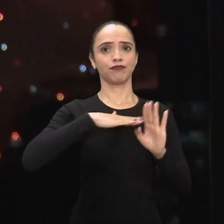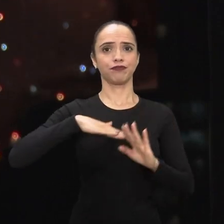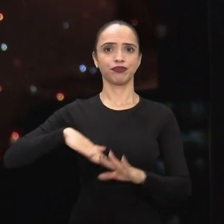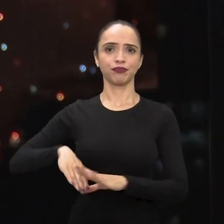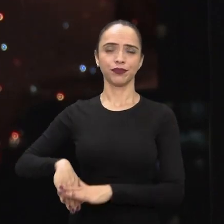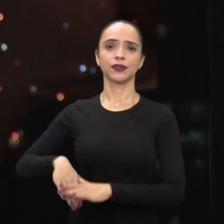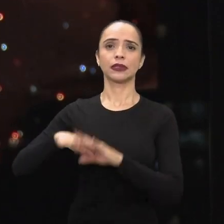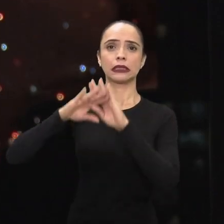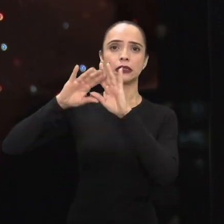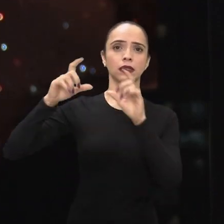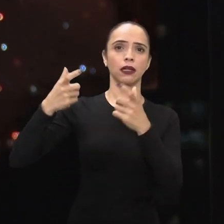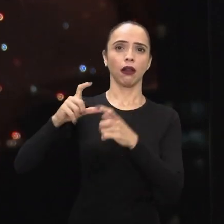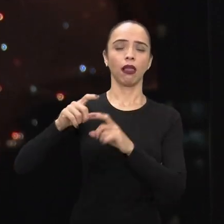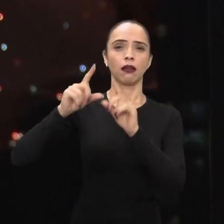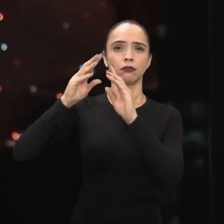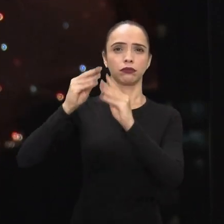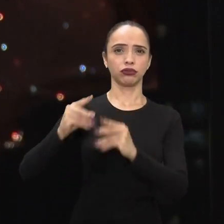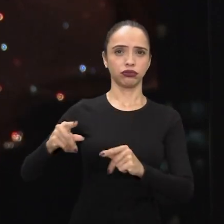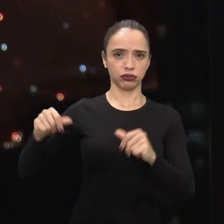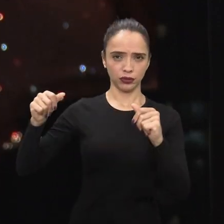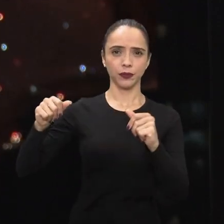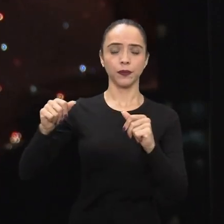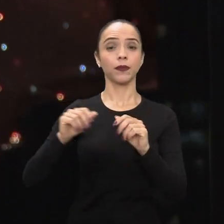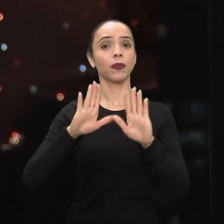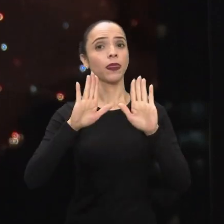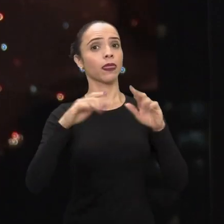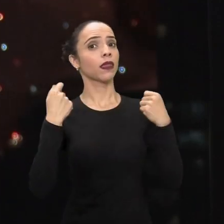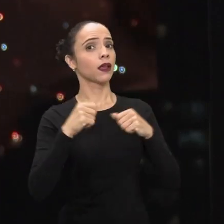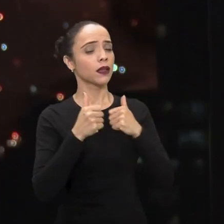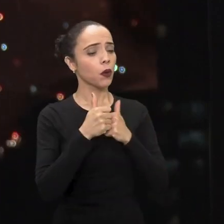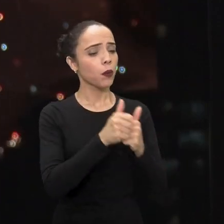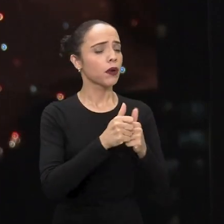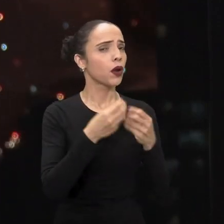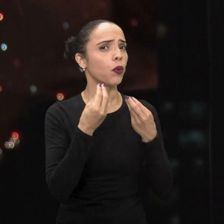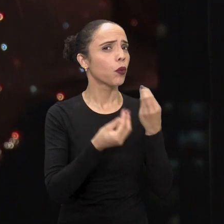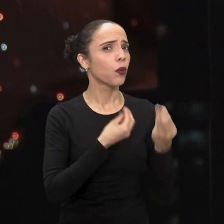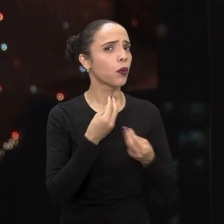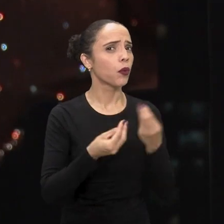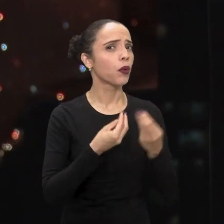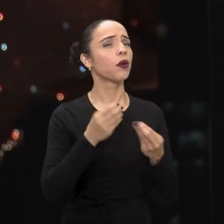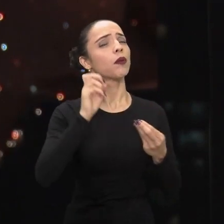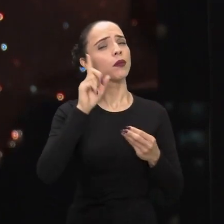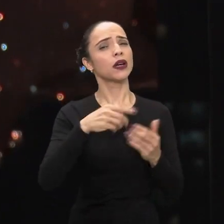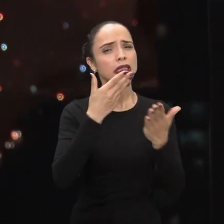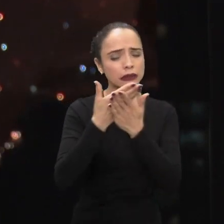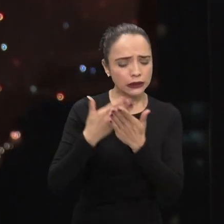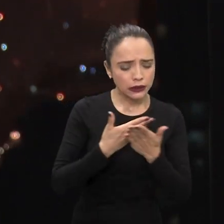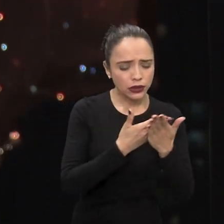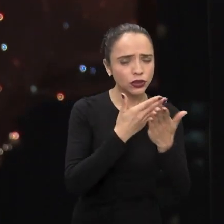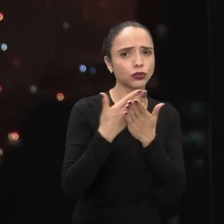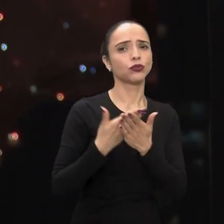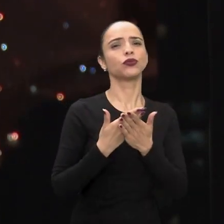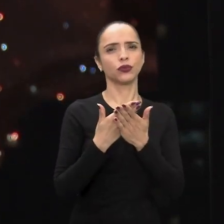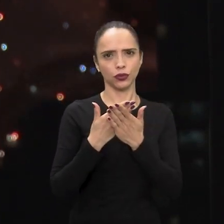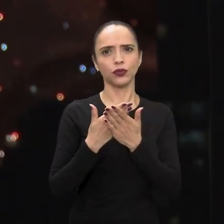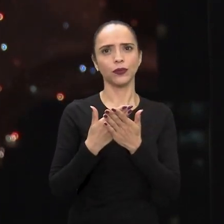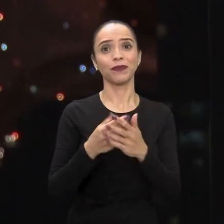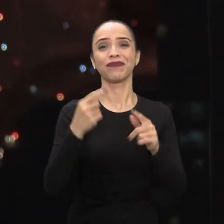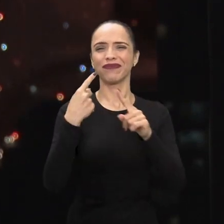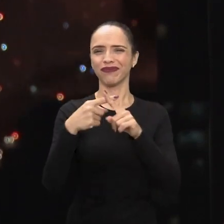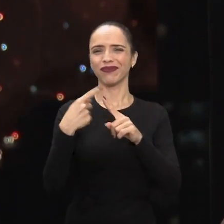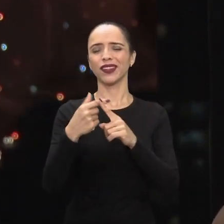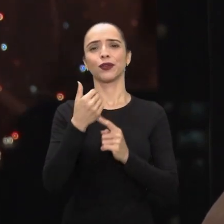das polícias né agora tudo isso tem que ser acompanhado de muito estudo né e de não basta de